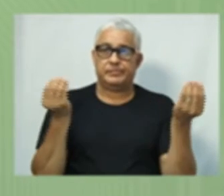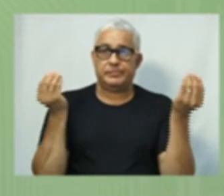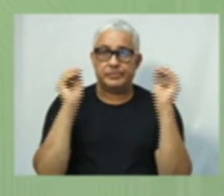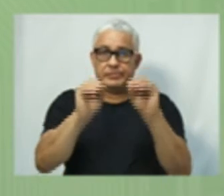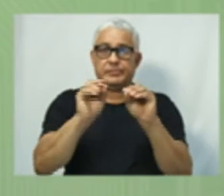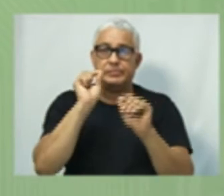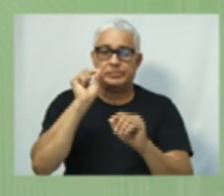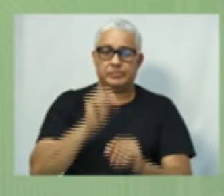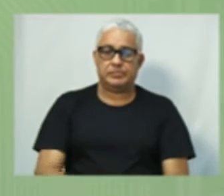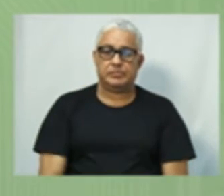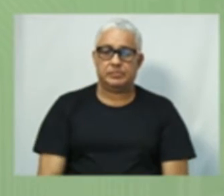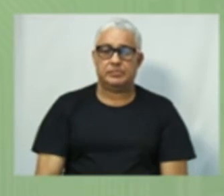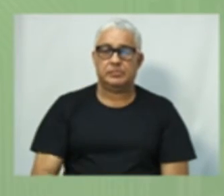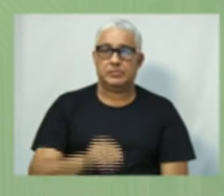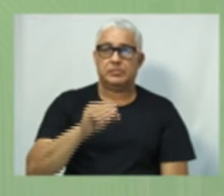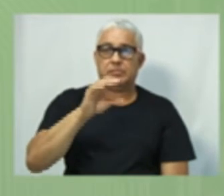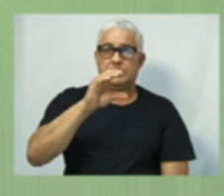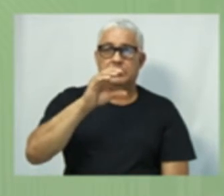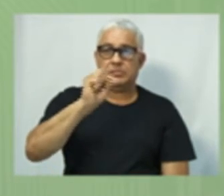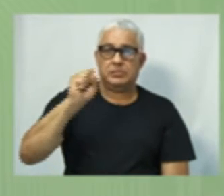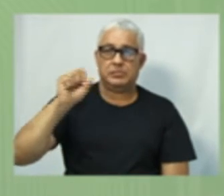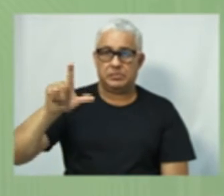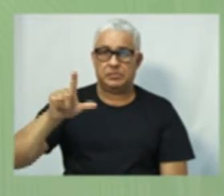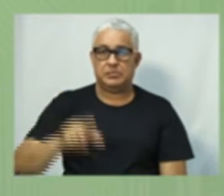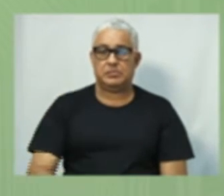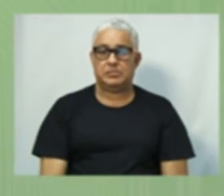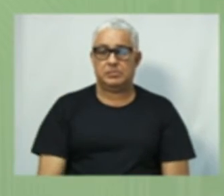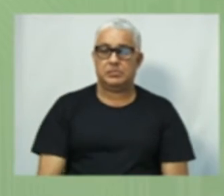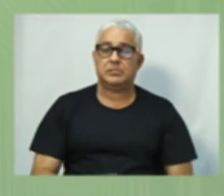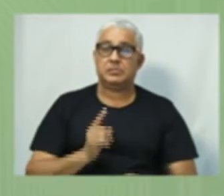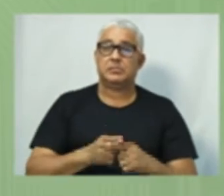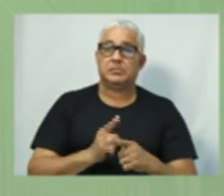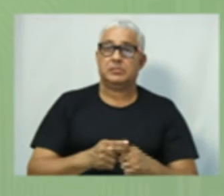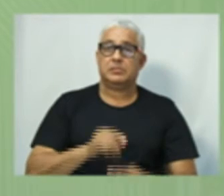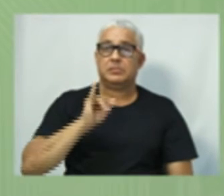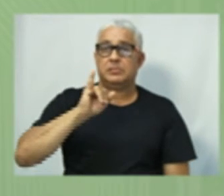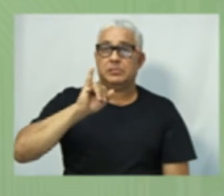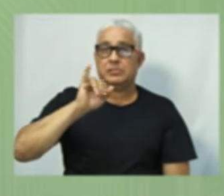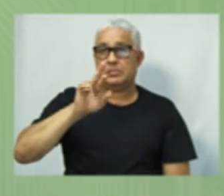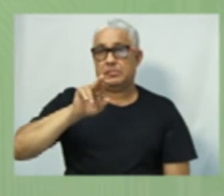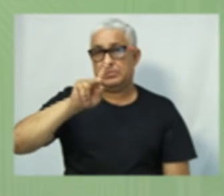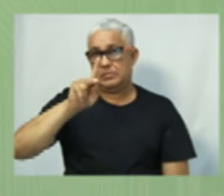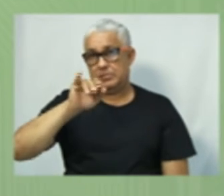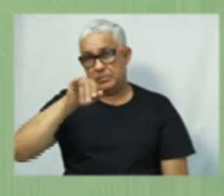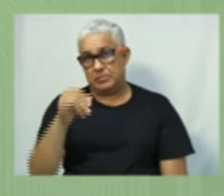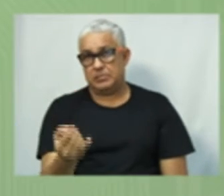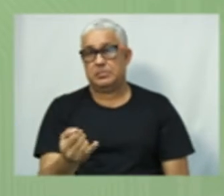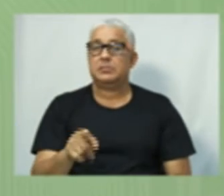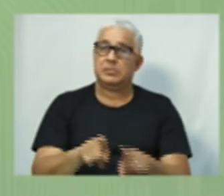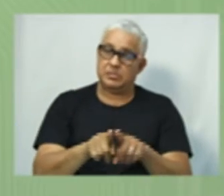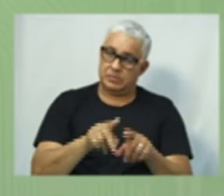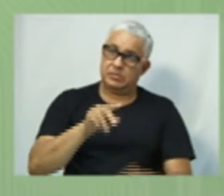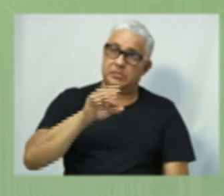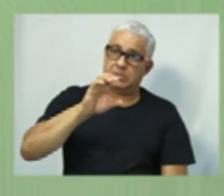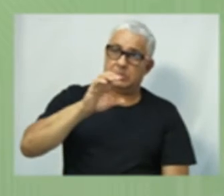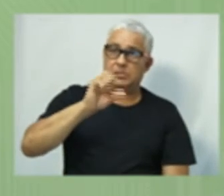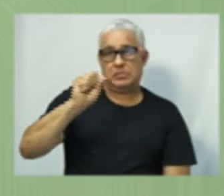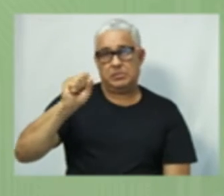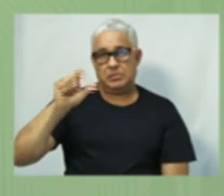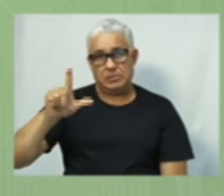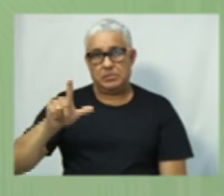ainda? O CSL. Por quê? O IRPJ e o CSL, eles